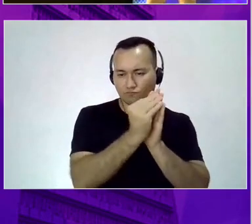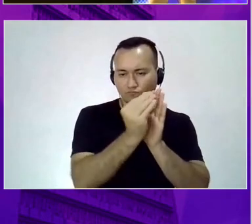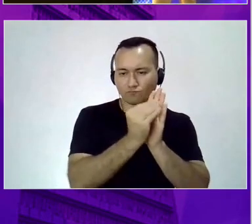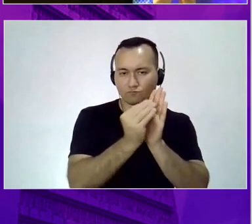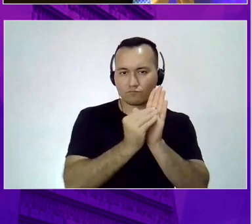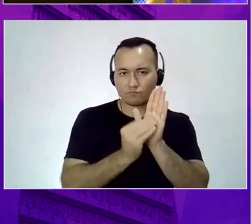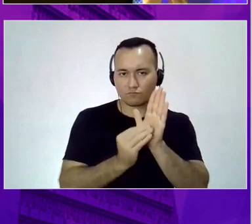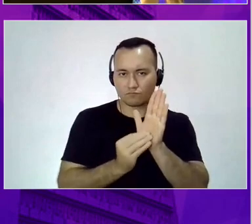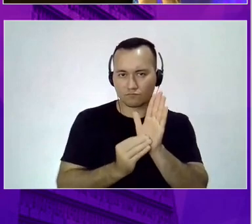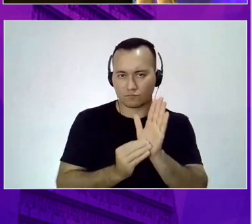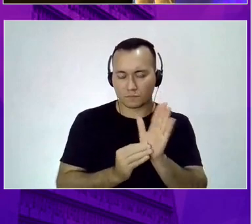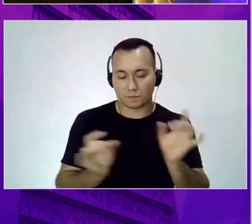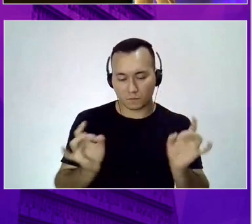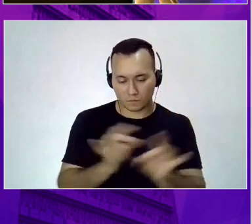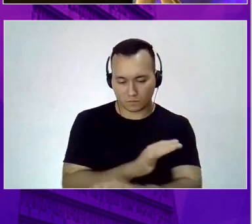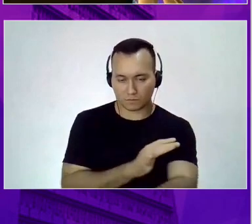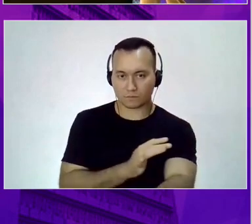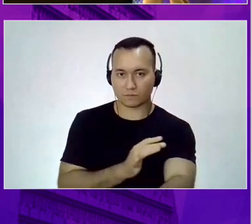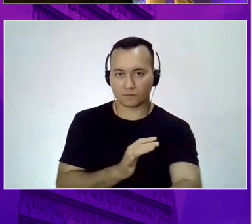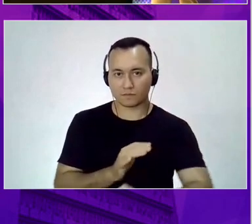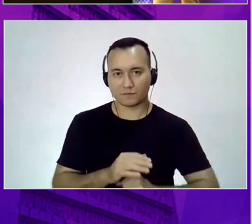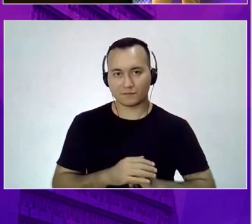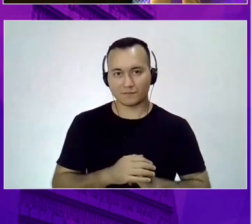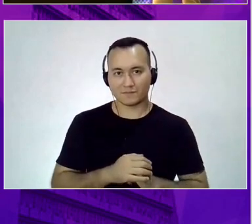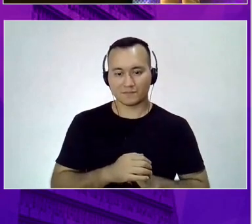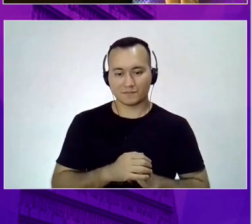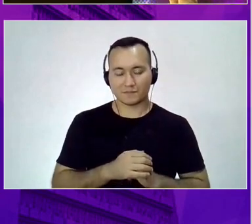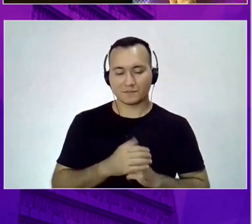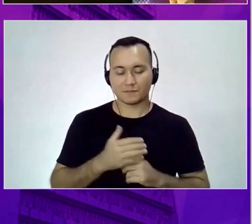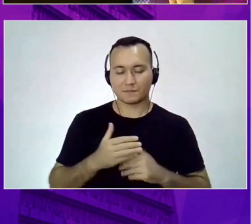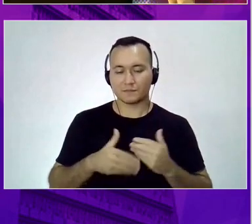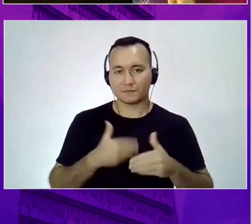as oportunidades que estavam chegando para nós.